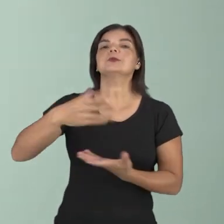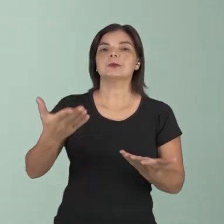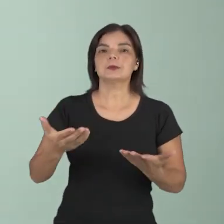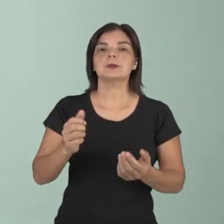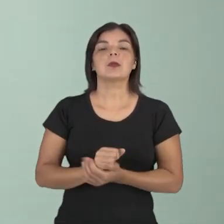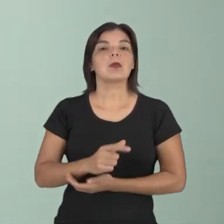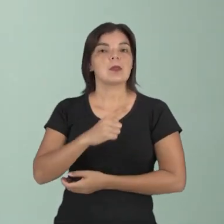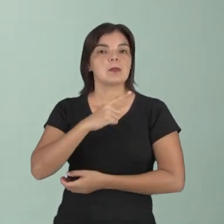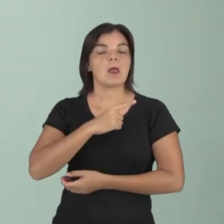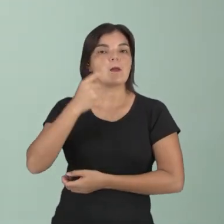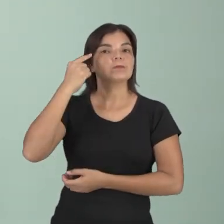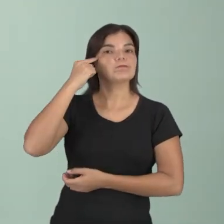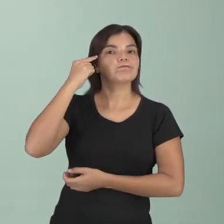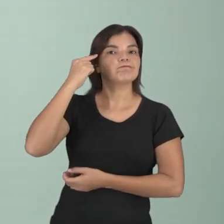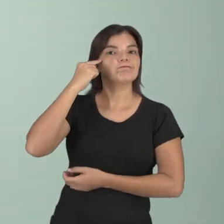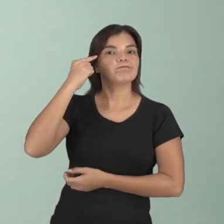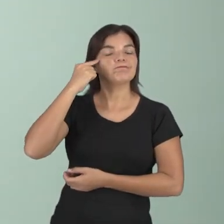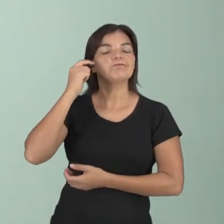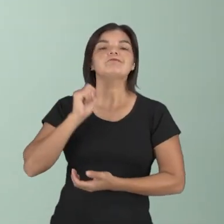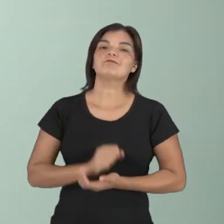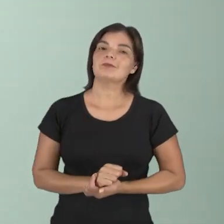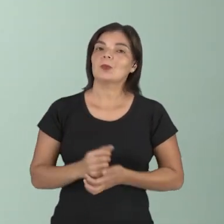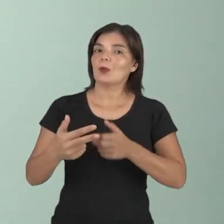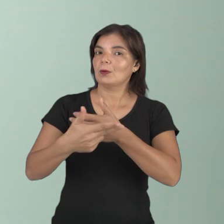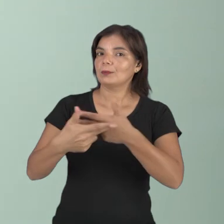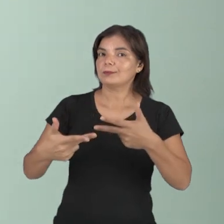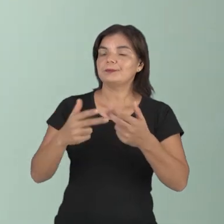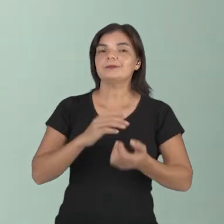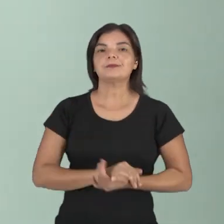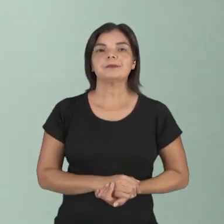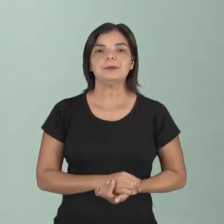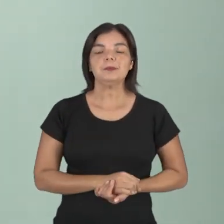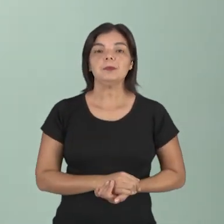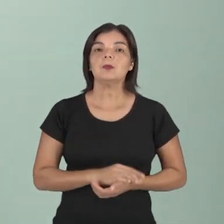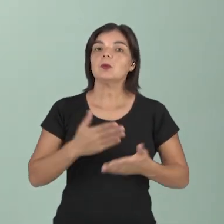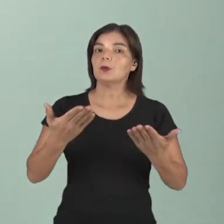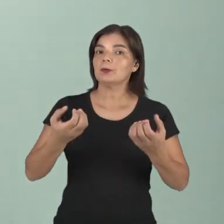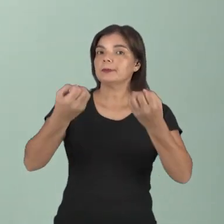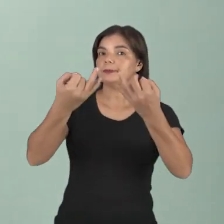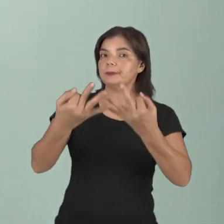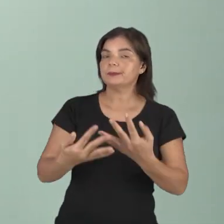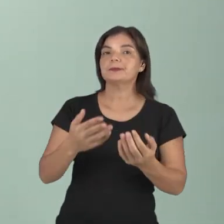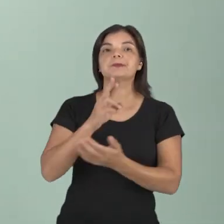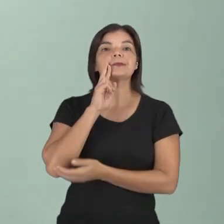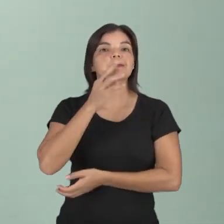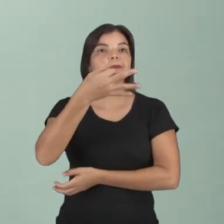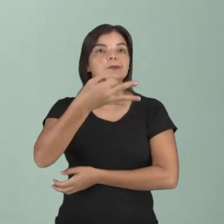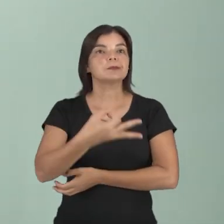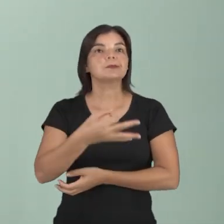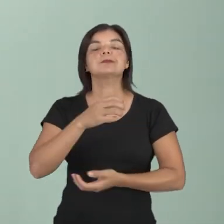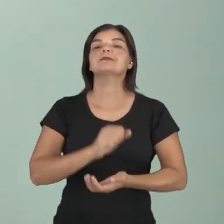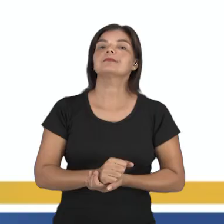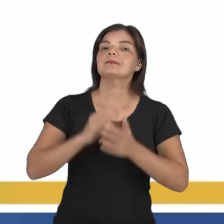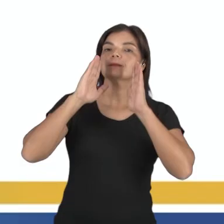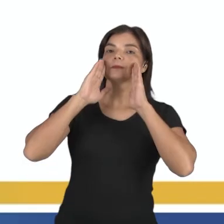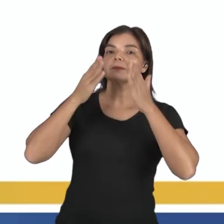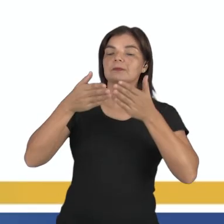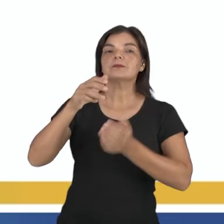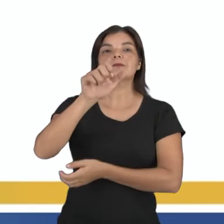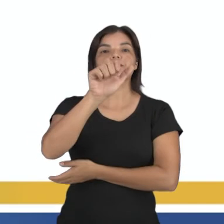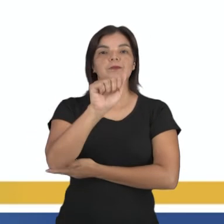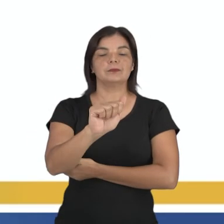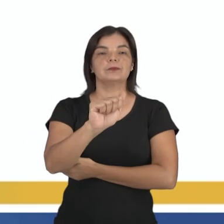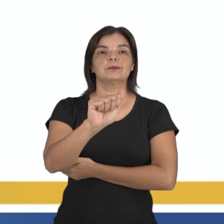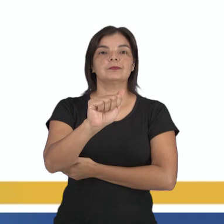indivíduos têm de pensar a respeito das coisas. Com base nisso, a resposta correta, visualizem,